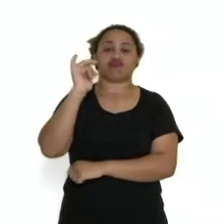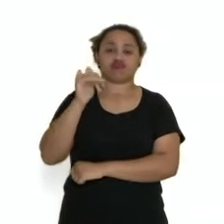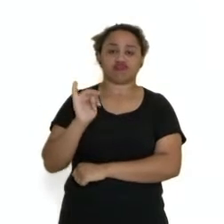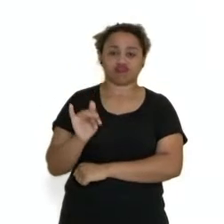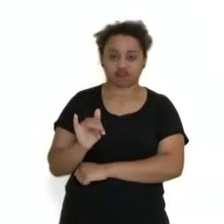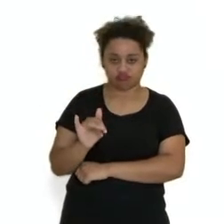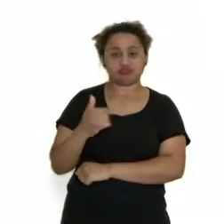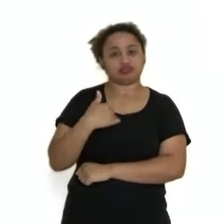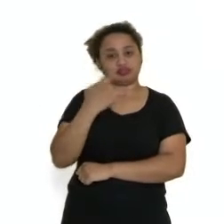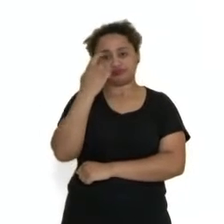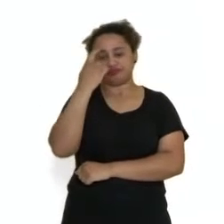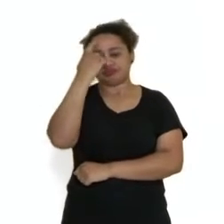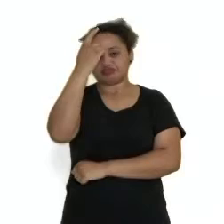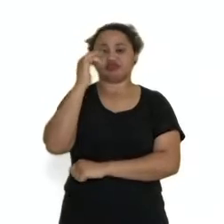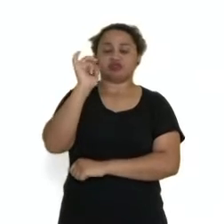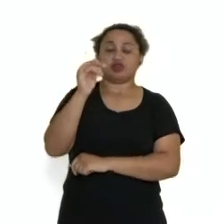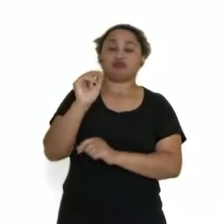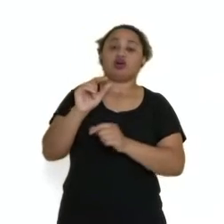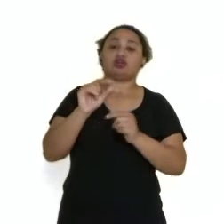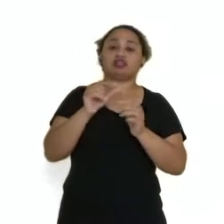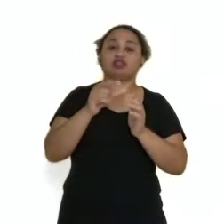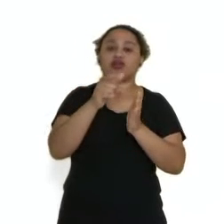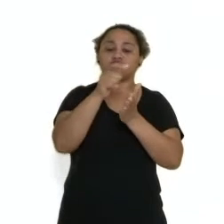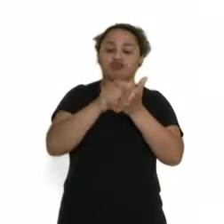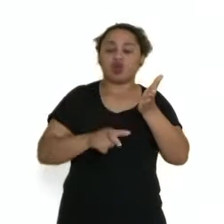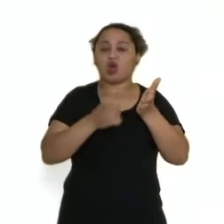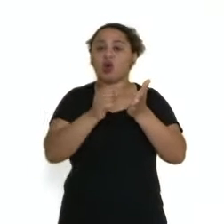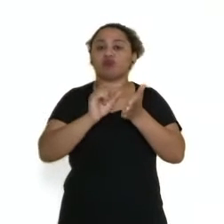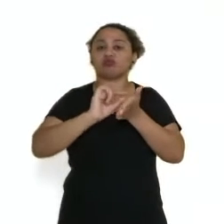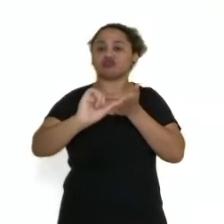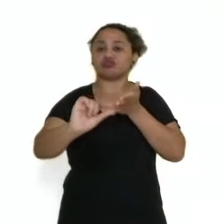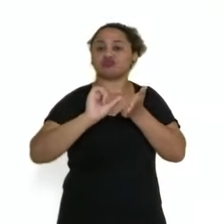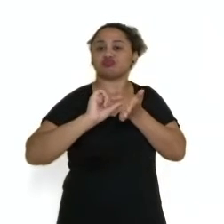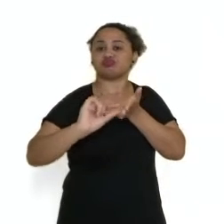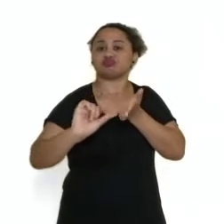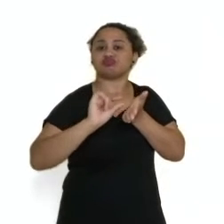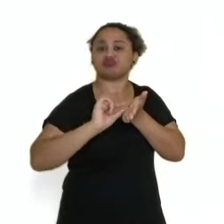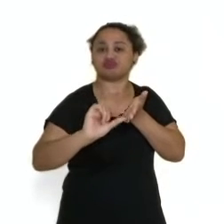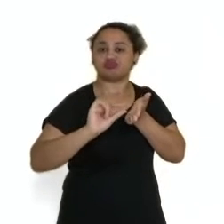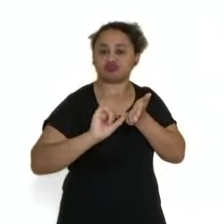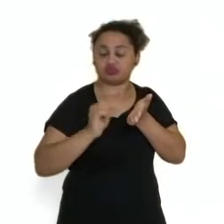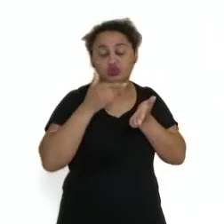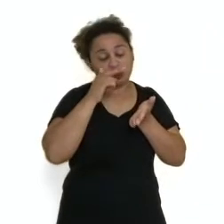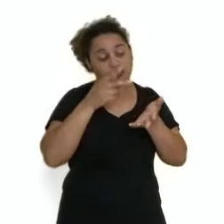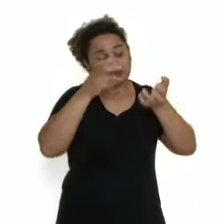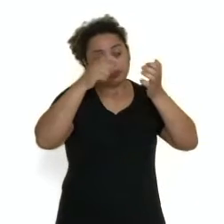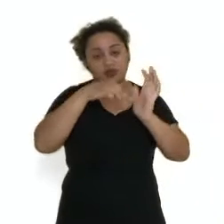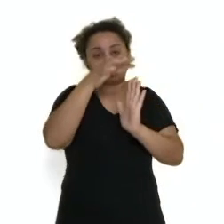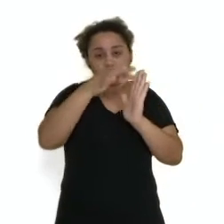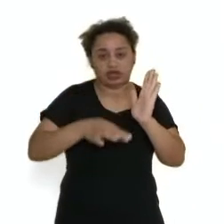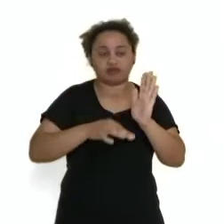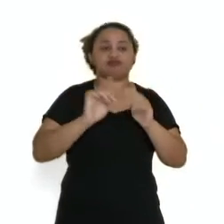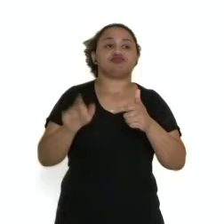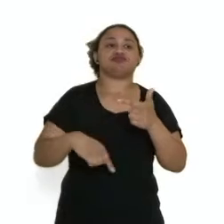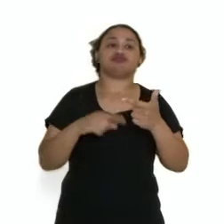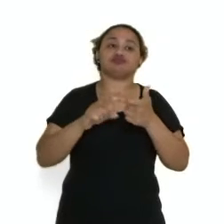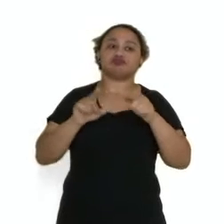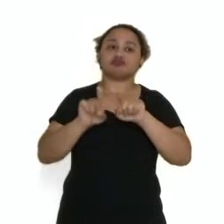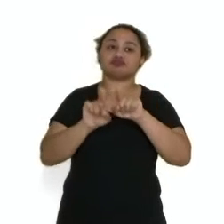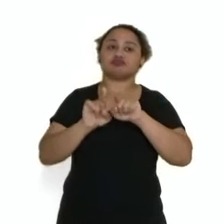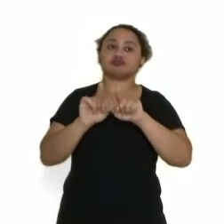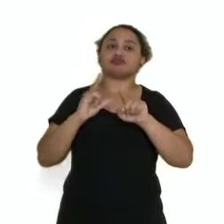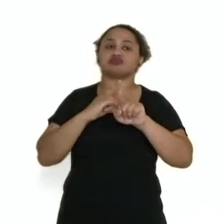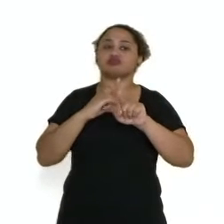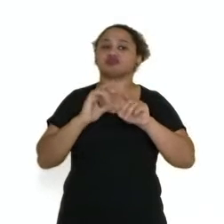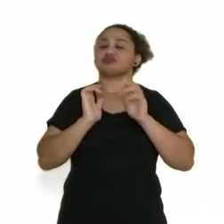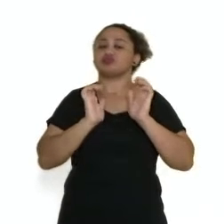narrativa alegórica, em prosa ou verso, vocês vão observar isso lendo os textos. Há também um